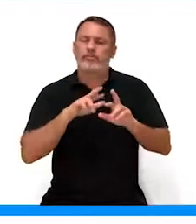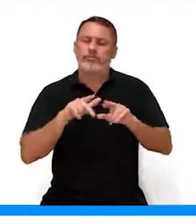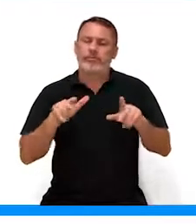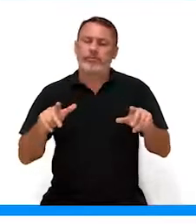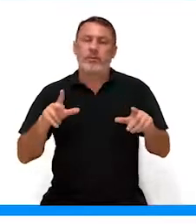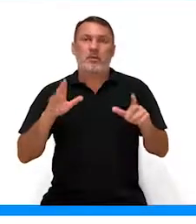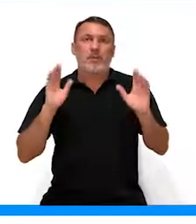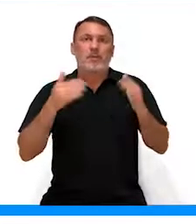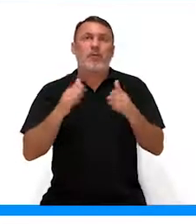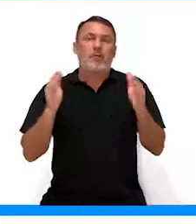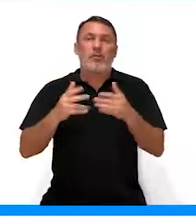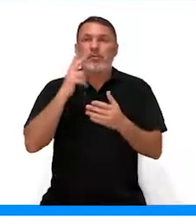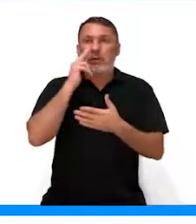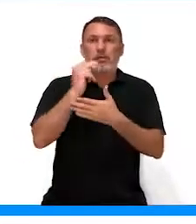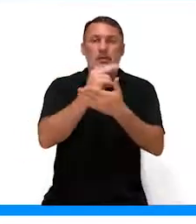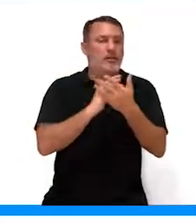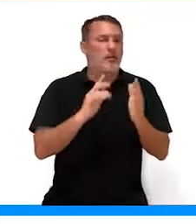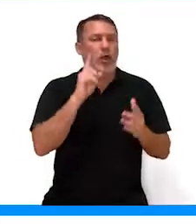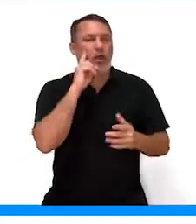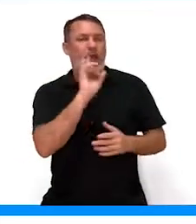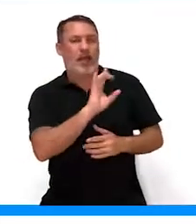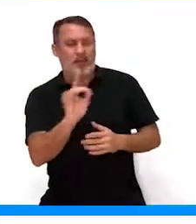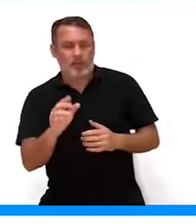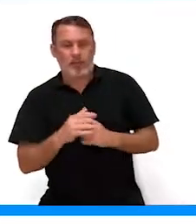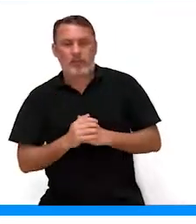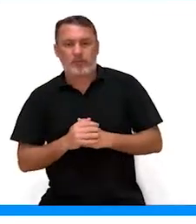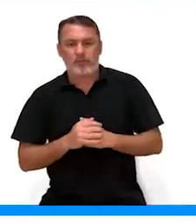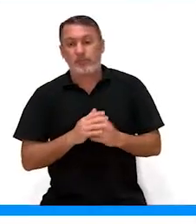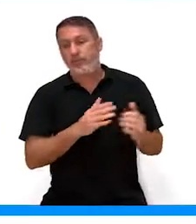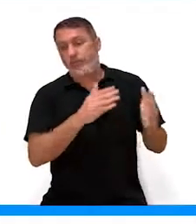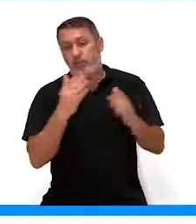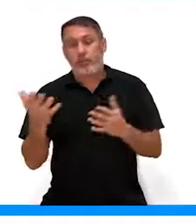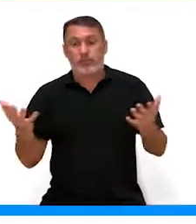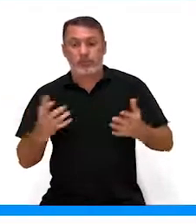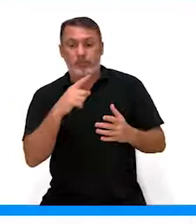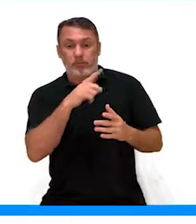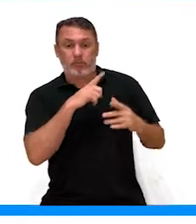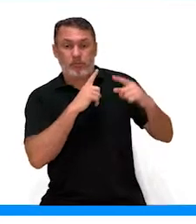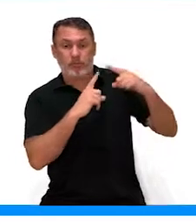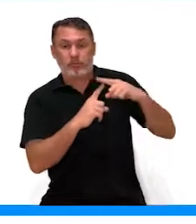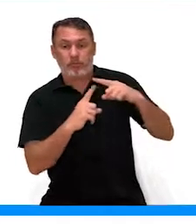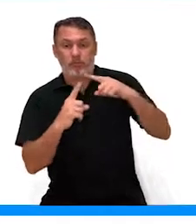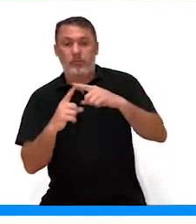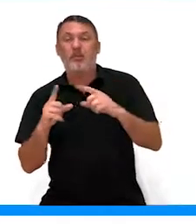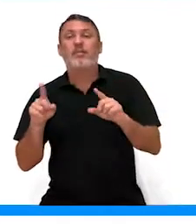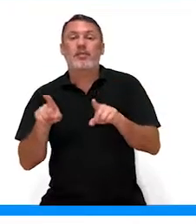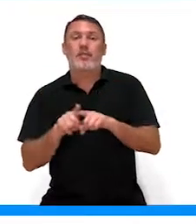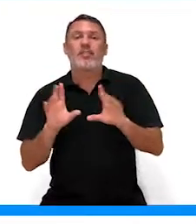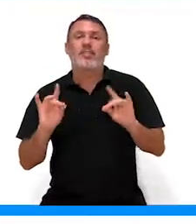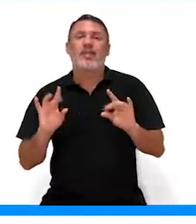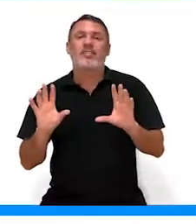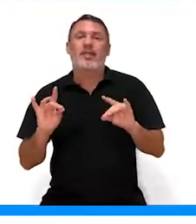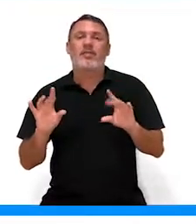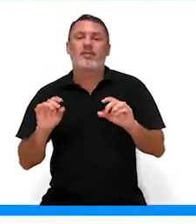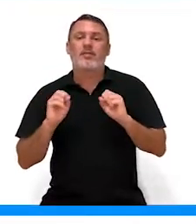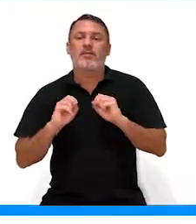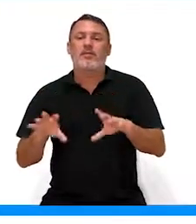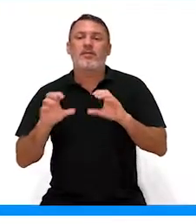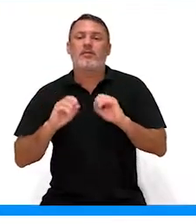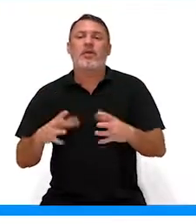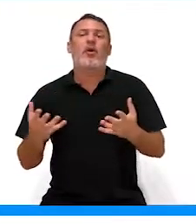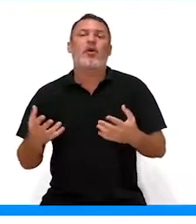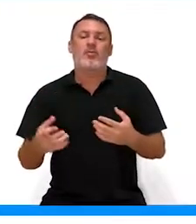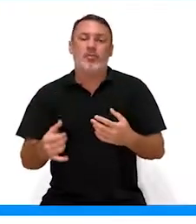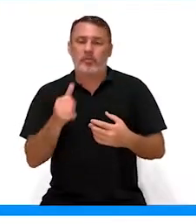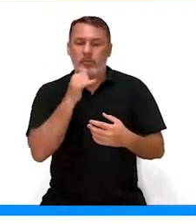ser diferentes. Precisa ficar focando, né, nesses nomes. De acordo com o tipo de